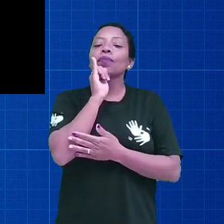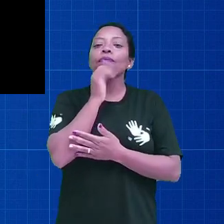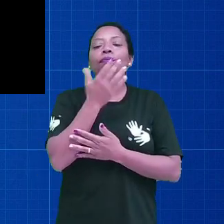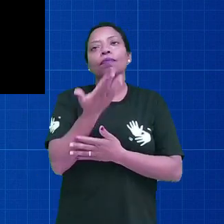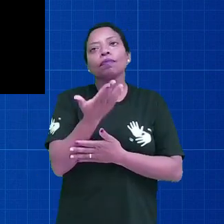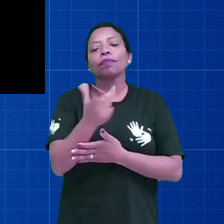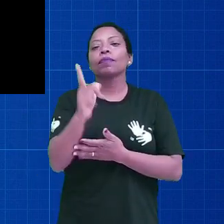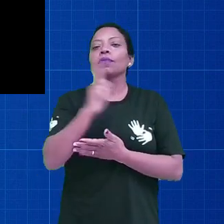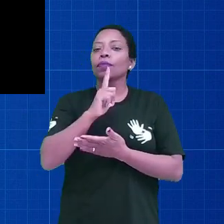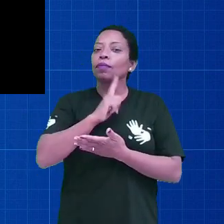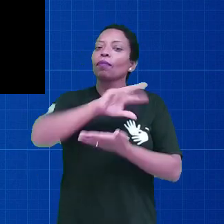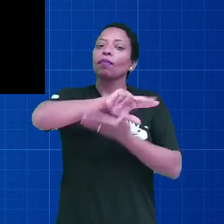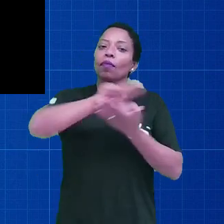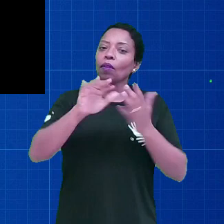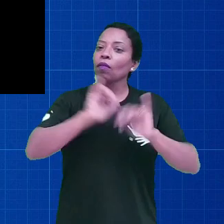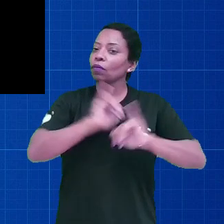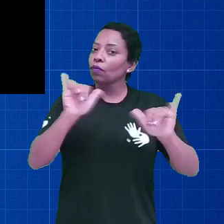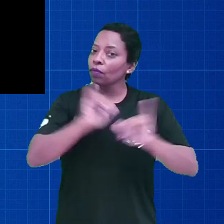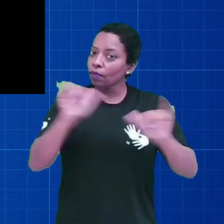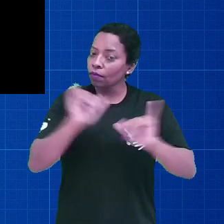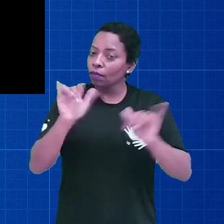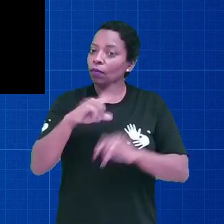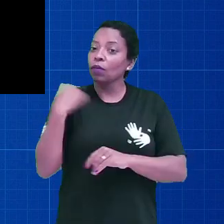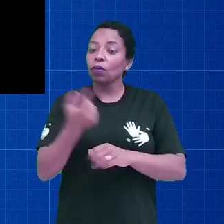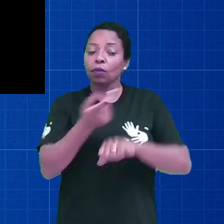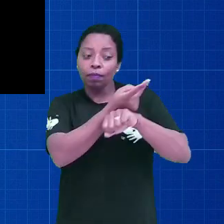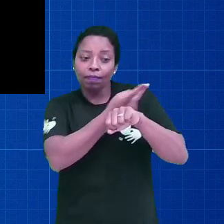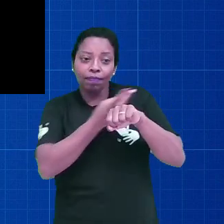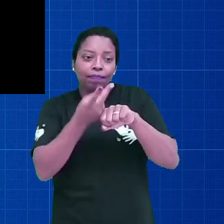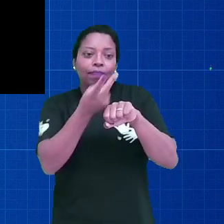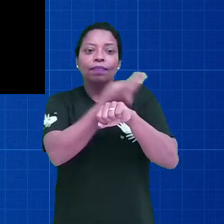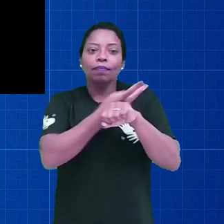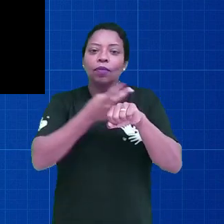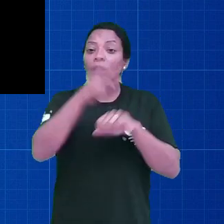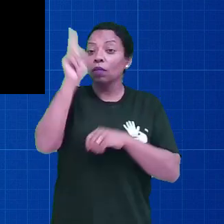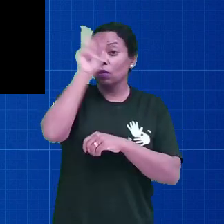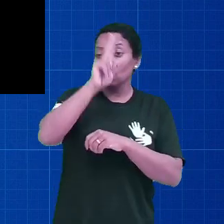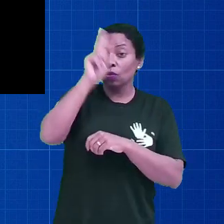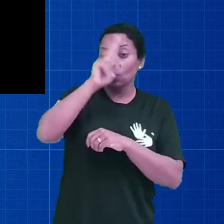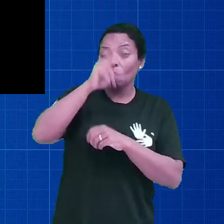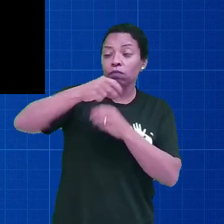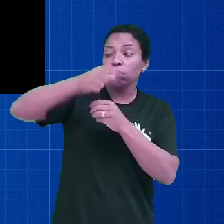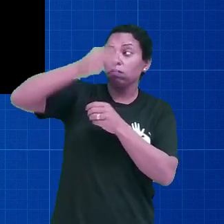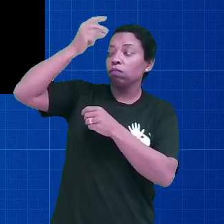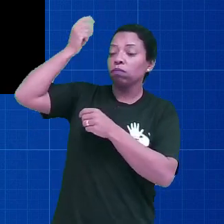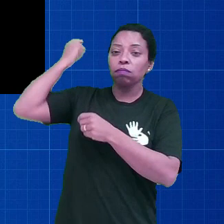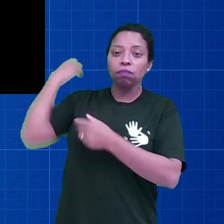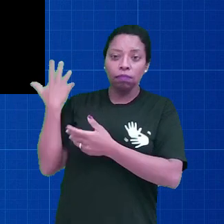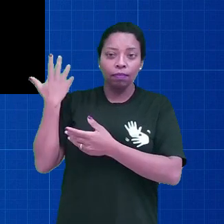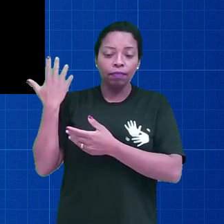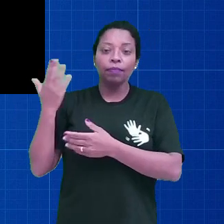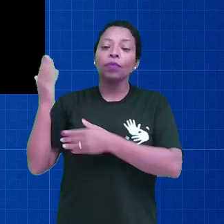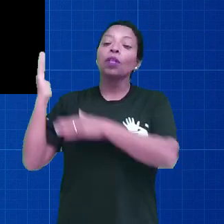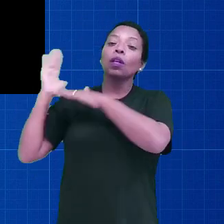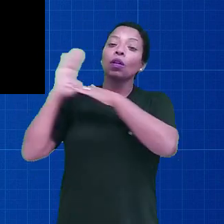uma série de informações que nós podemos buscar em registros históricos e que eles vão